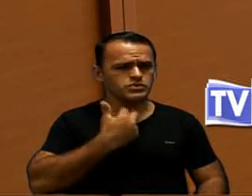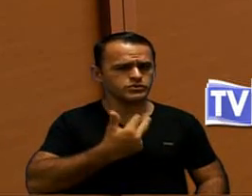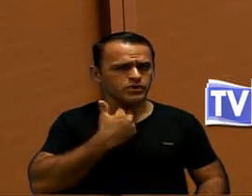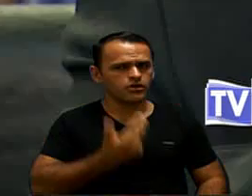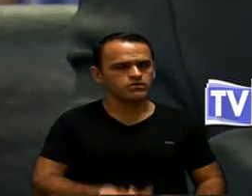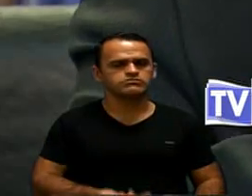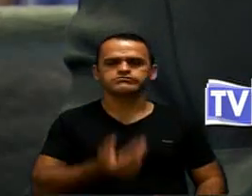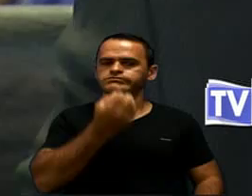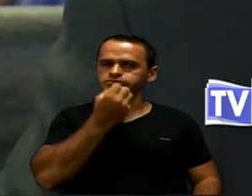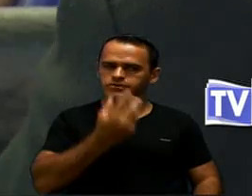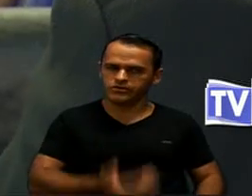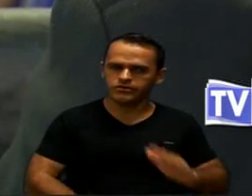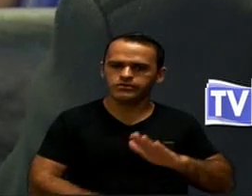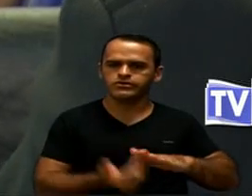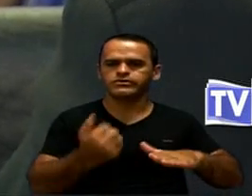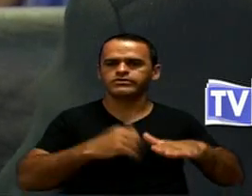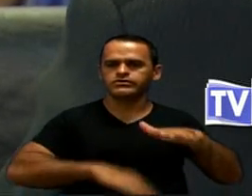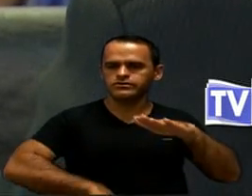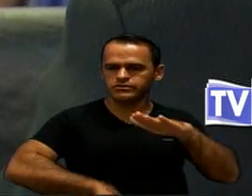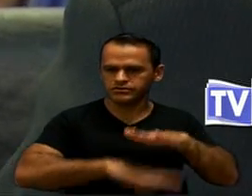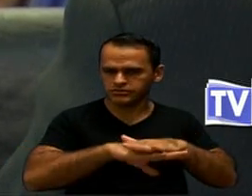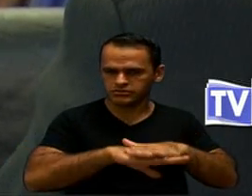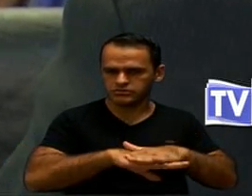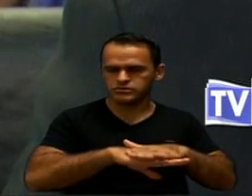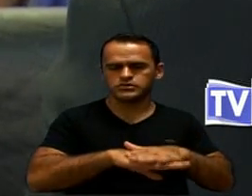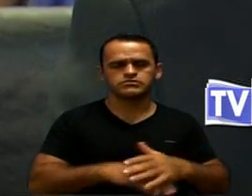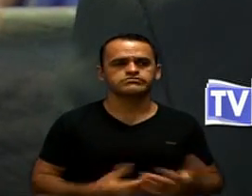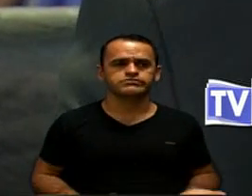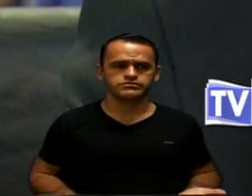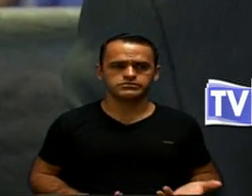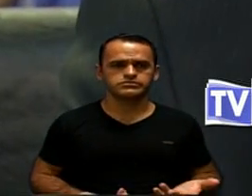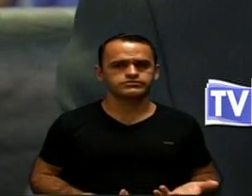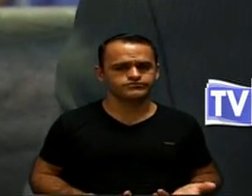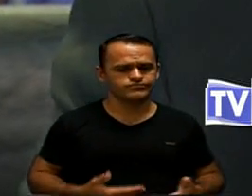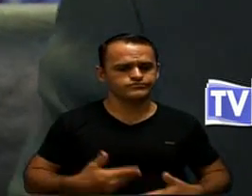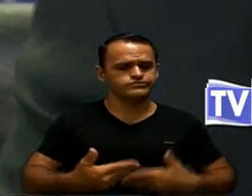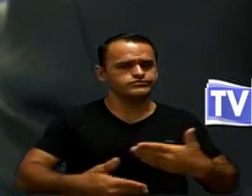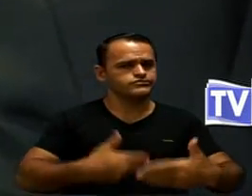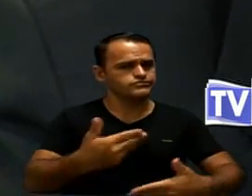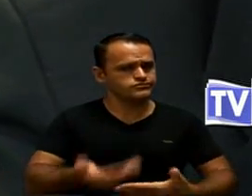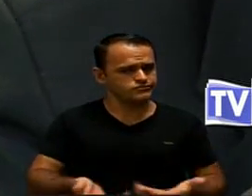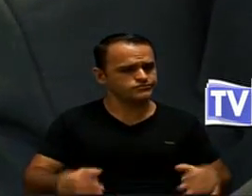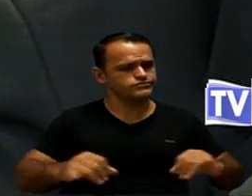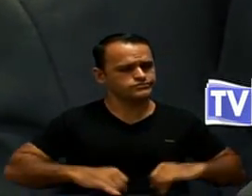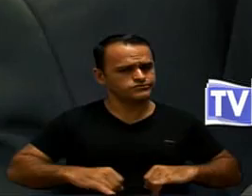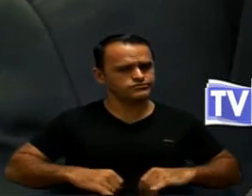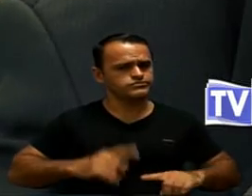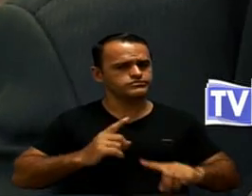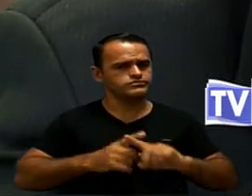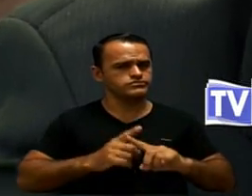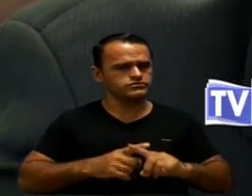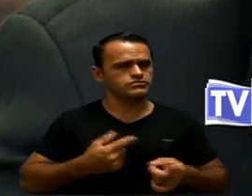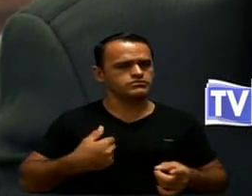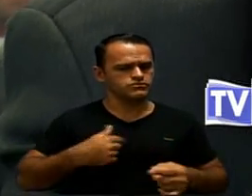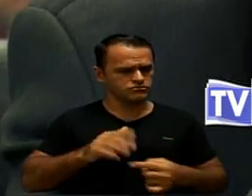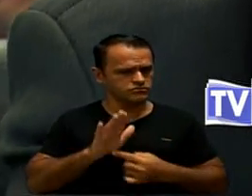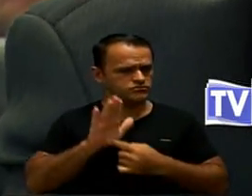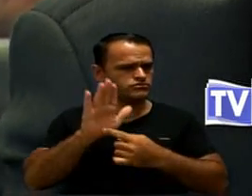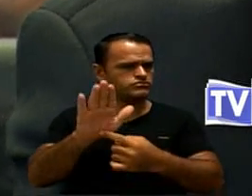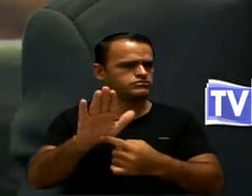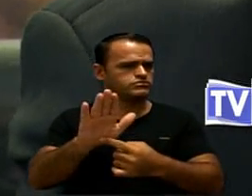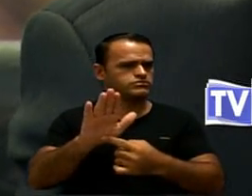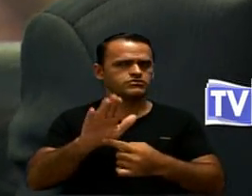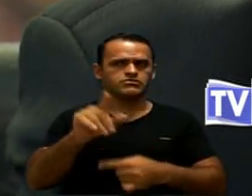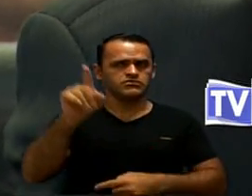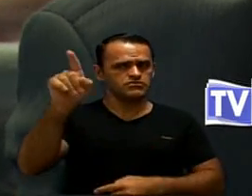que foi arquivado, graças à intervenção de Vossas Excelências. Porque, senão, nós íamos fazer um debate, inclusive, eu ia colocar a entrevista do prefeito